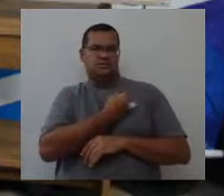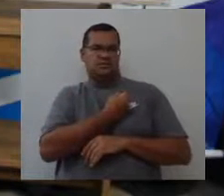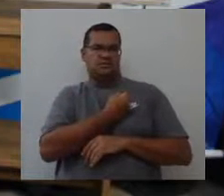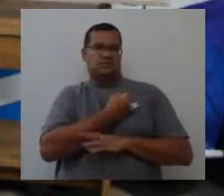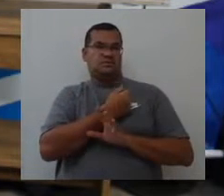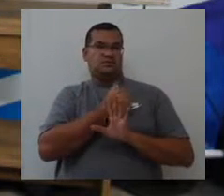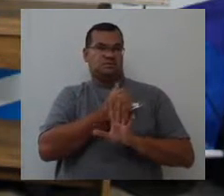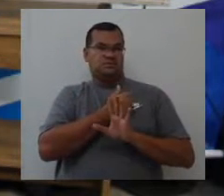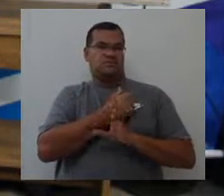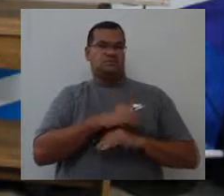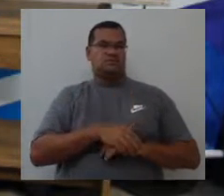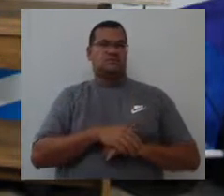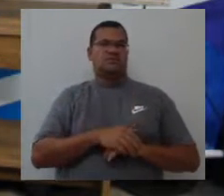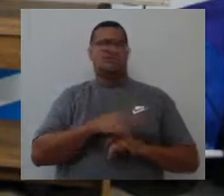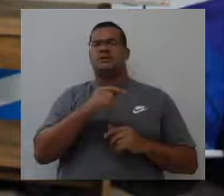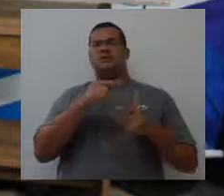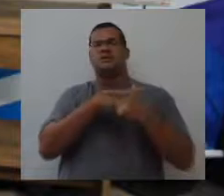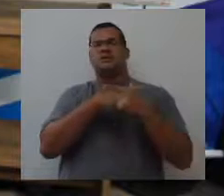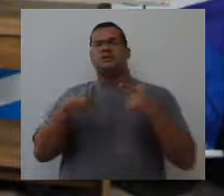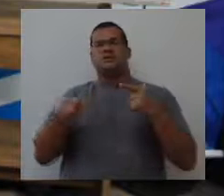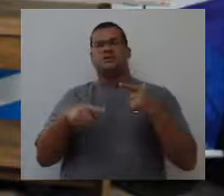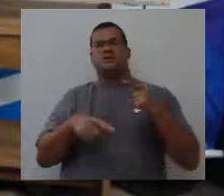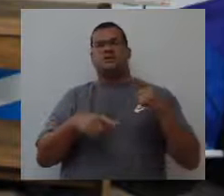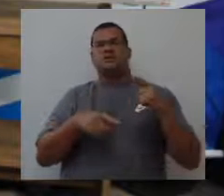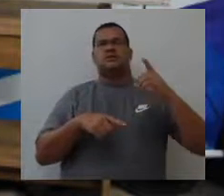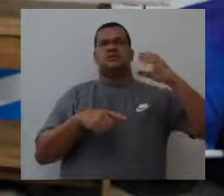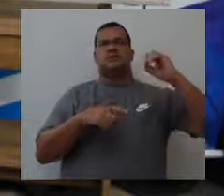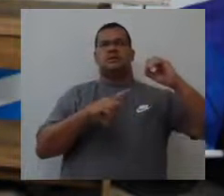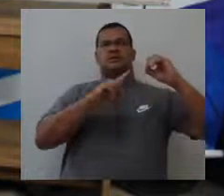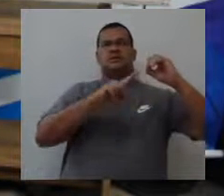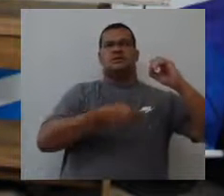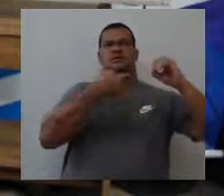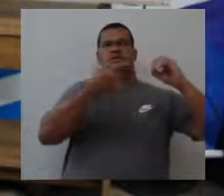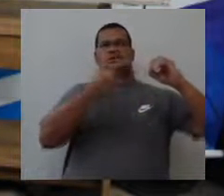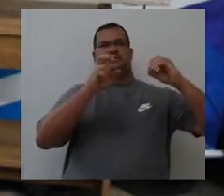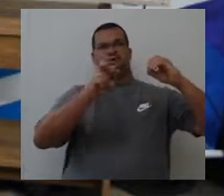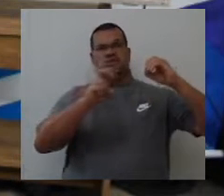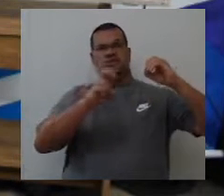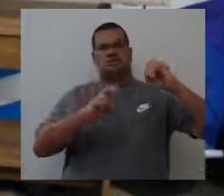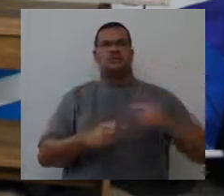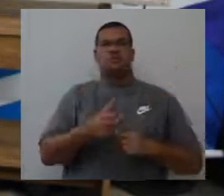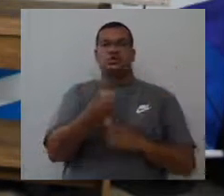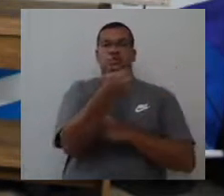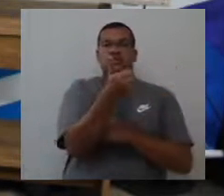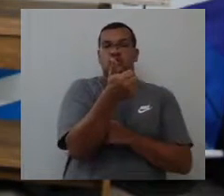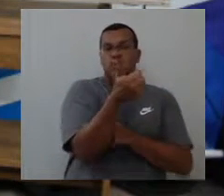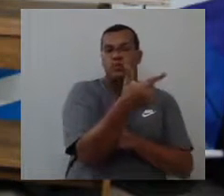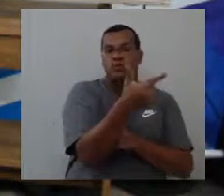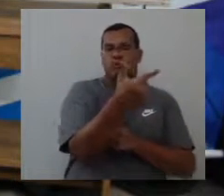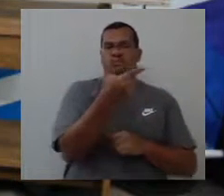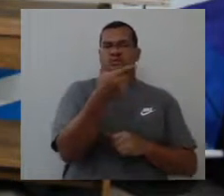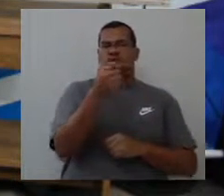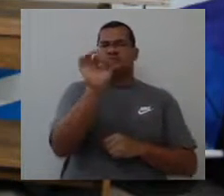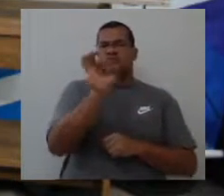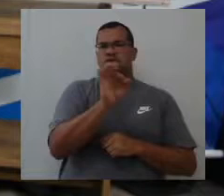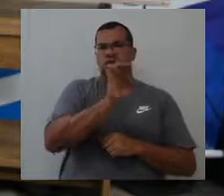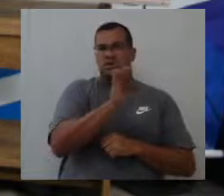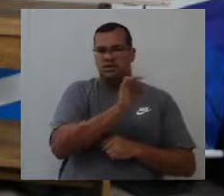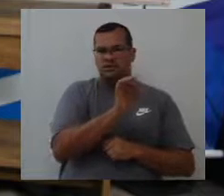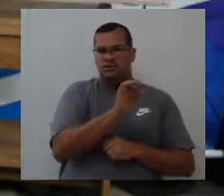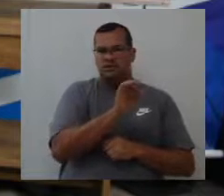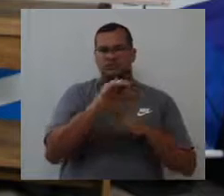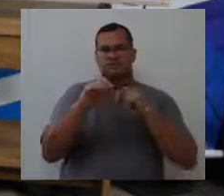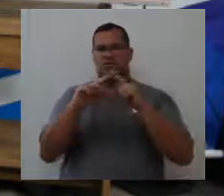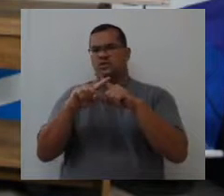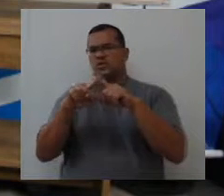resultado que tu quiser e multiplica por 0,25. Massa. 12% de um certo número, tu vai multiplicar esse resultado